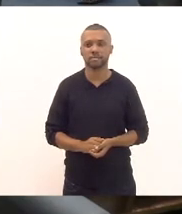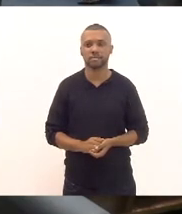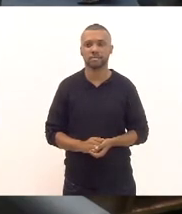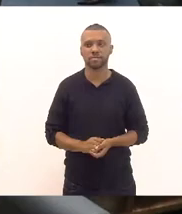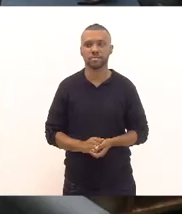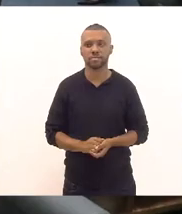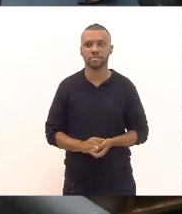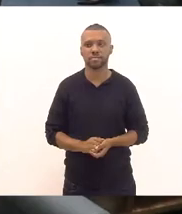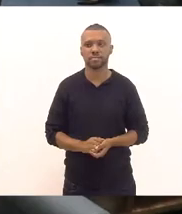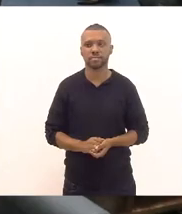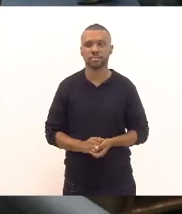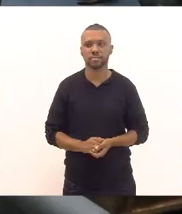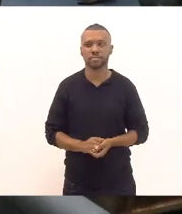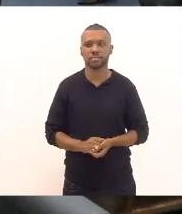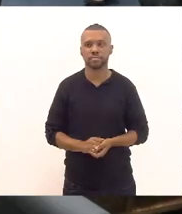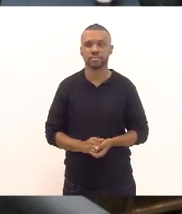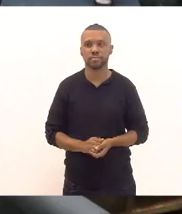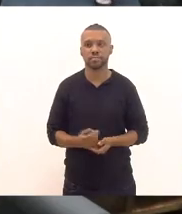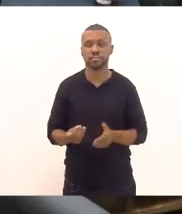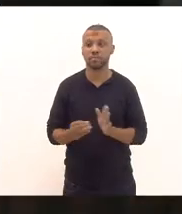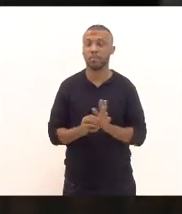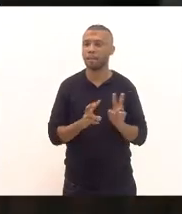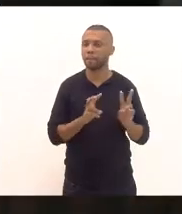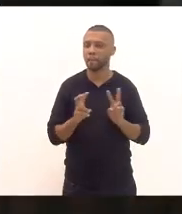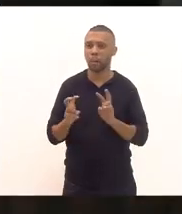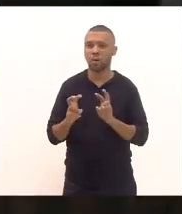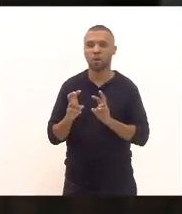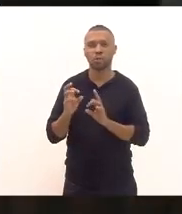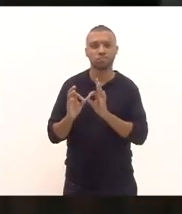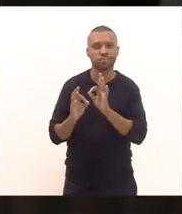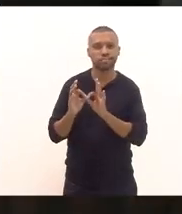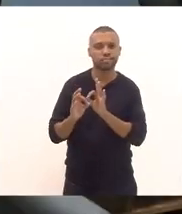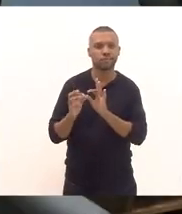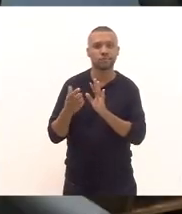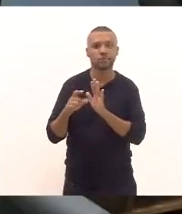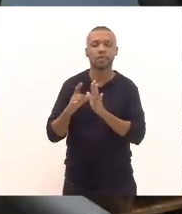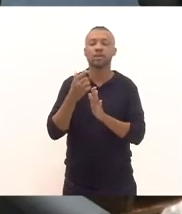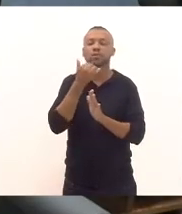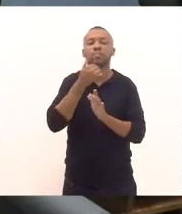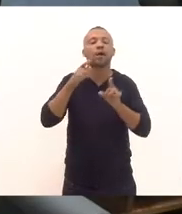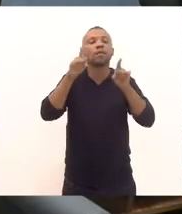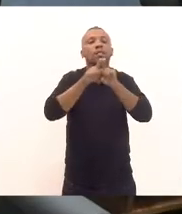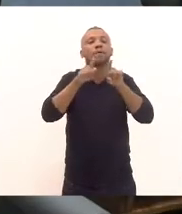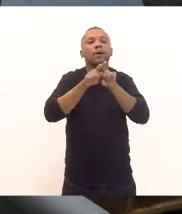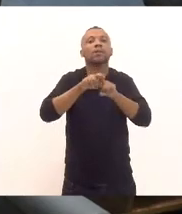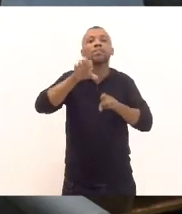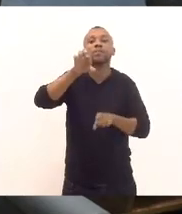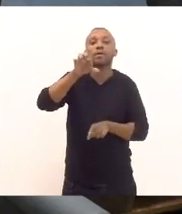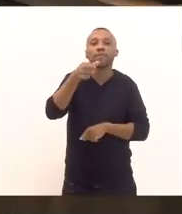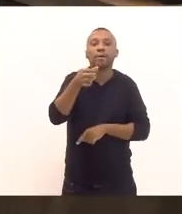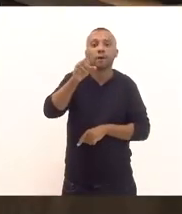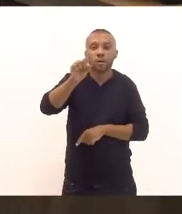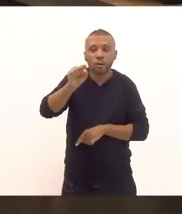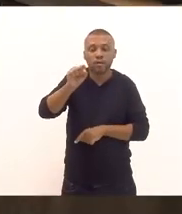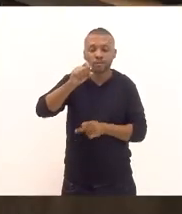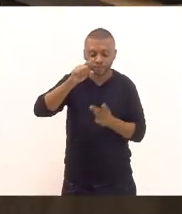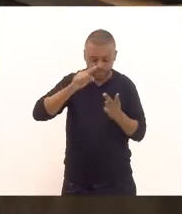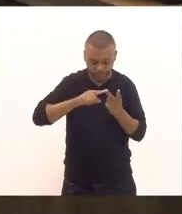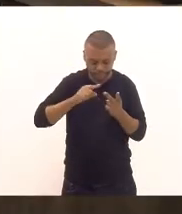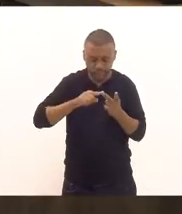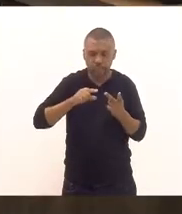a cruz da Ordem do dia de acordo para o primeiro abstenção também no 968 e no